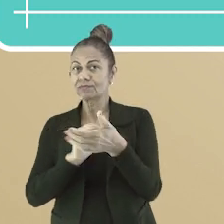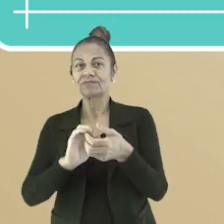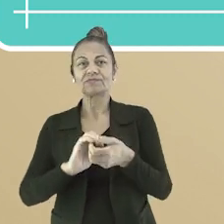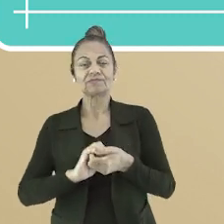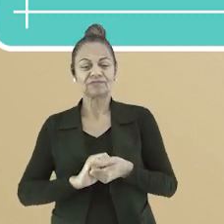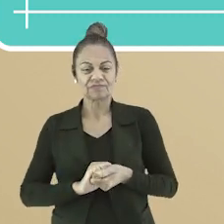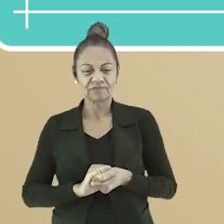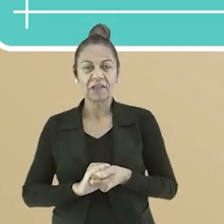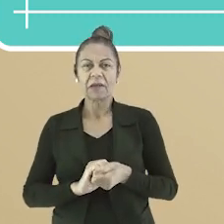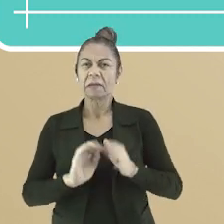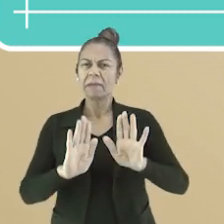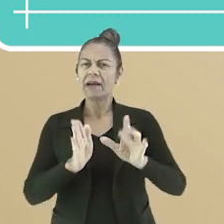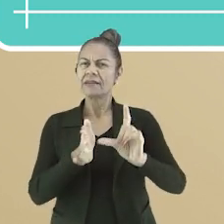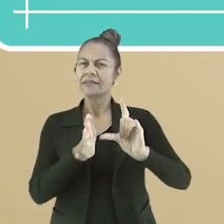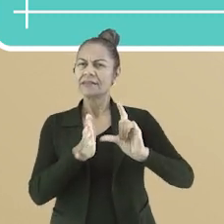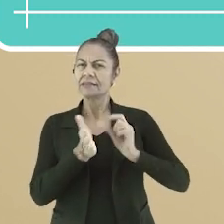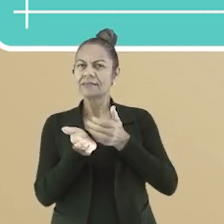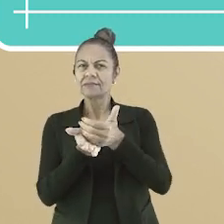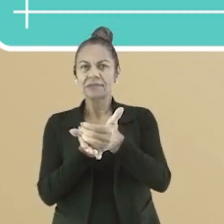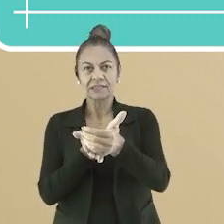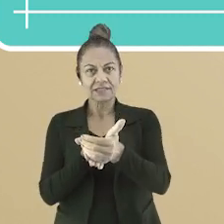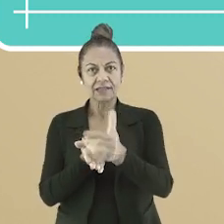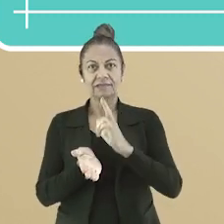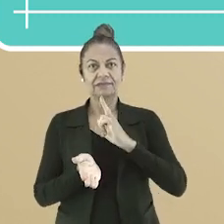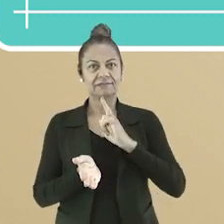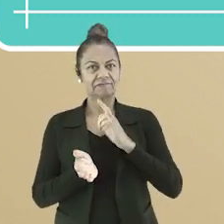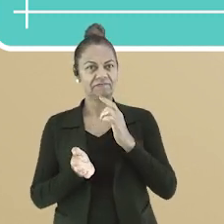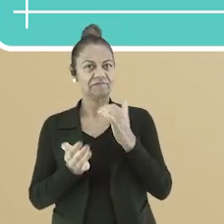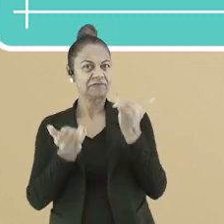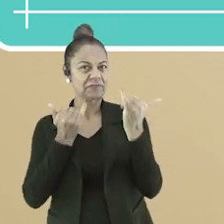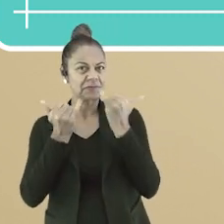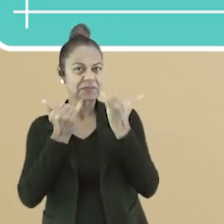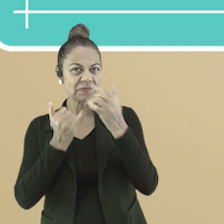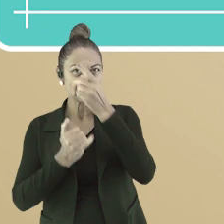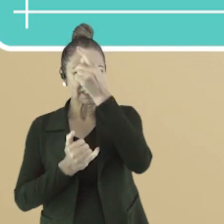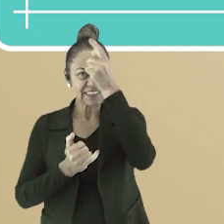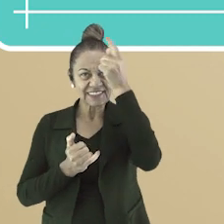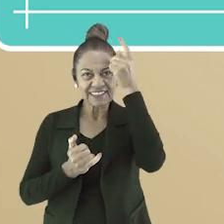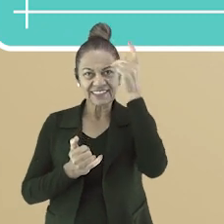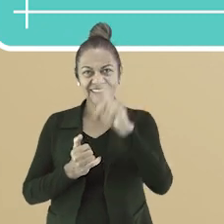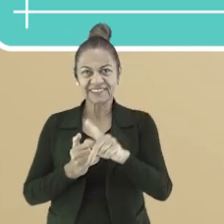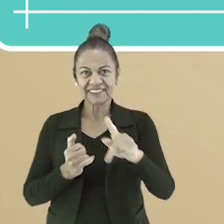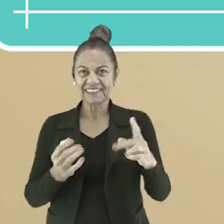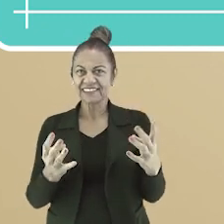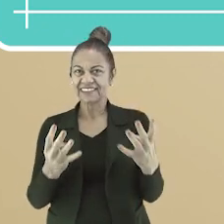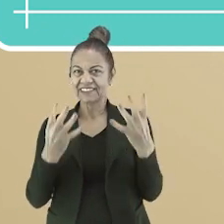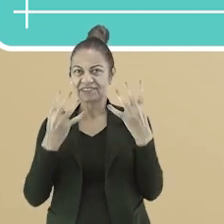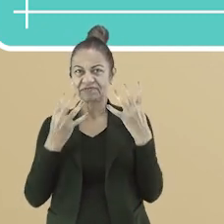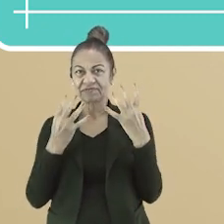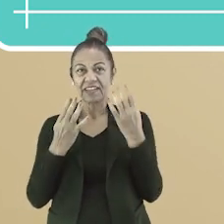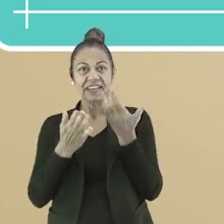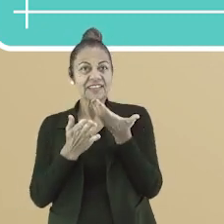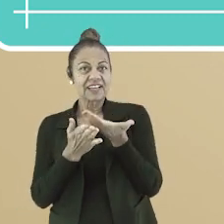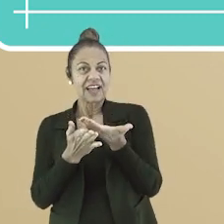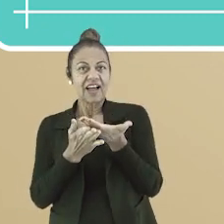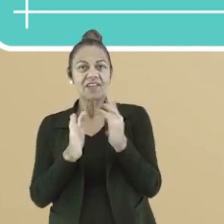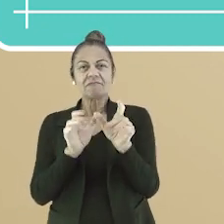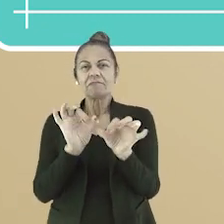começar, vou passar algumas informações aos professores e as professoras que estiverem nos acompanhando.